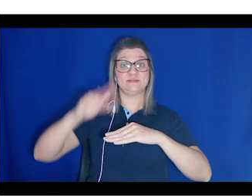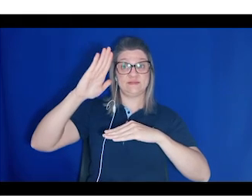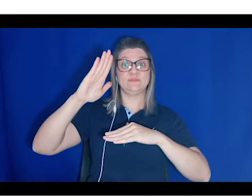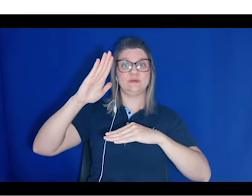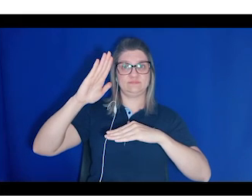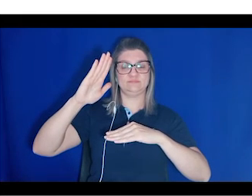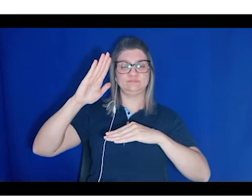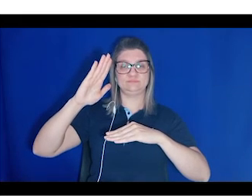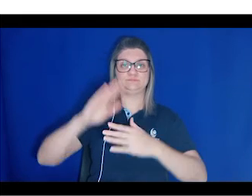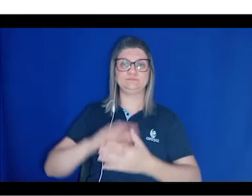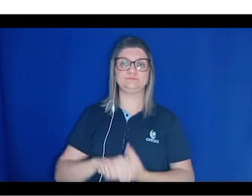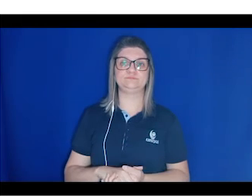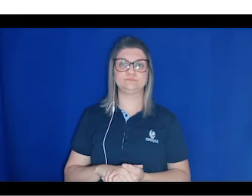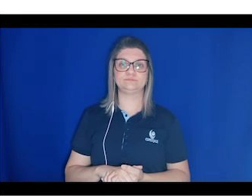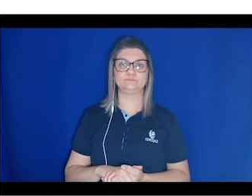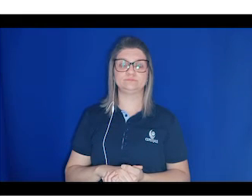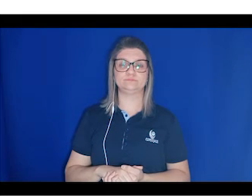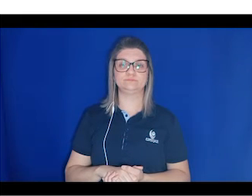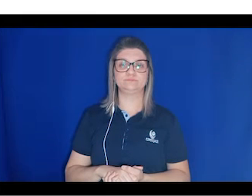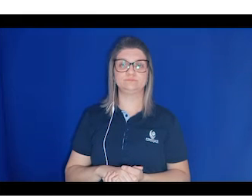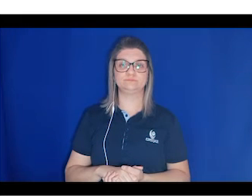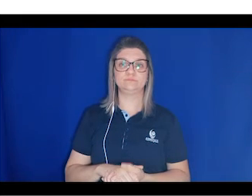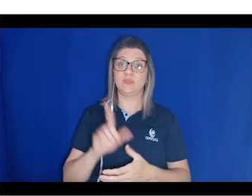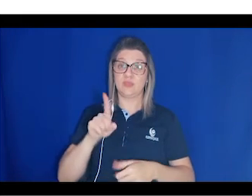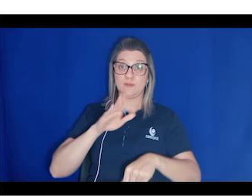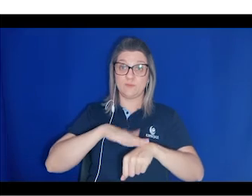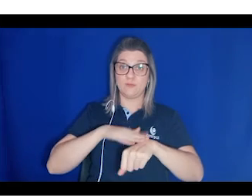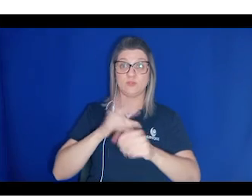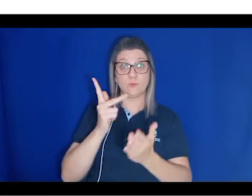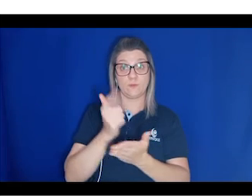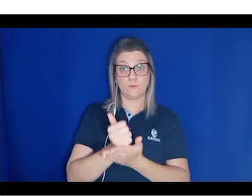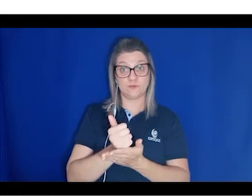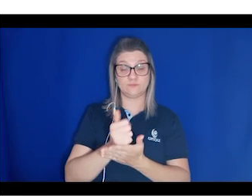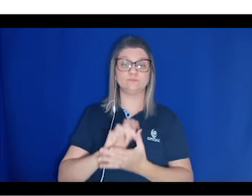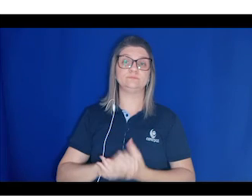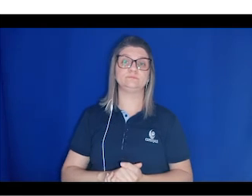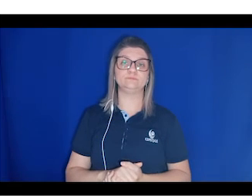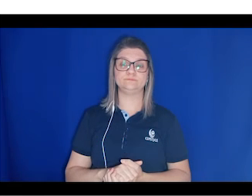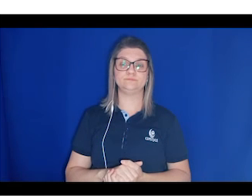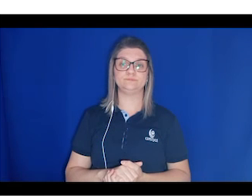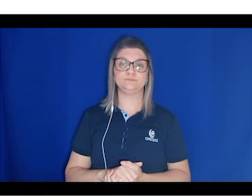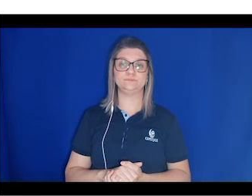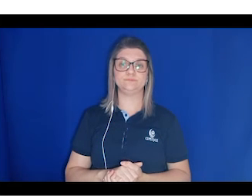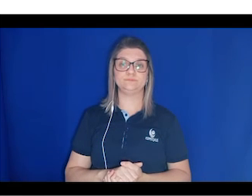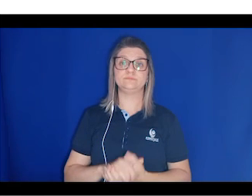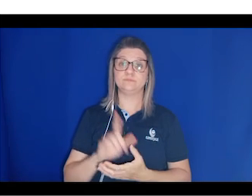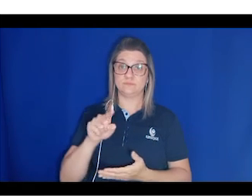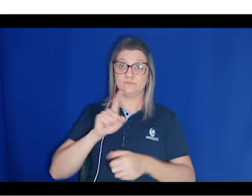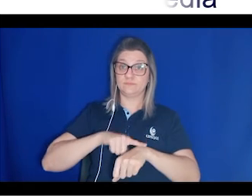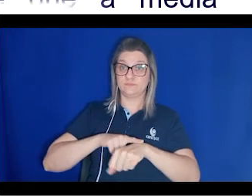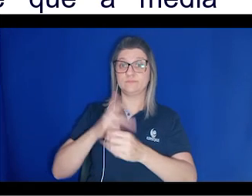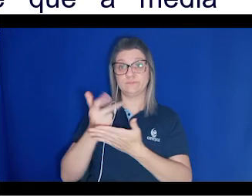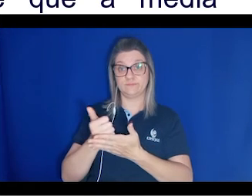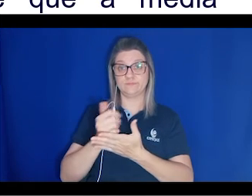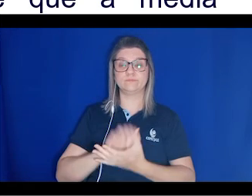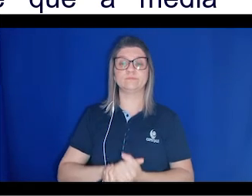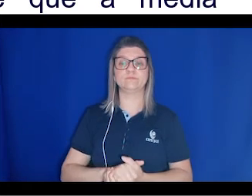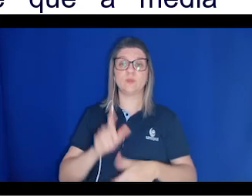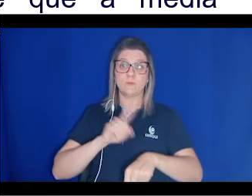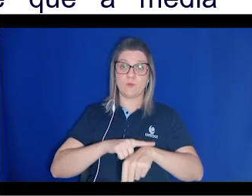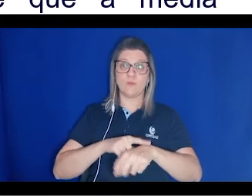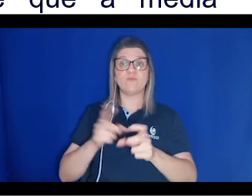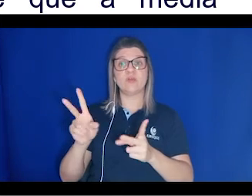uma cruza a outra para cima. Esse passa a ser o momento de compra. Então, esse é o momento de nós comprarmos. De venda, sempre